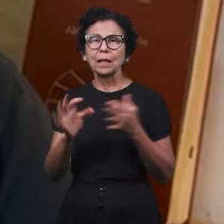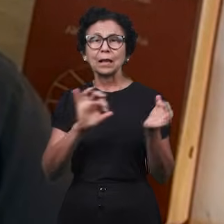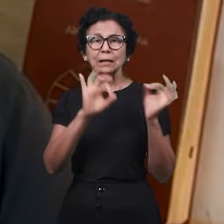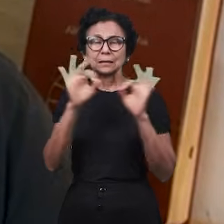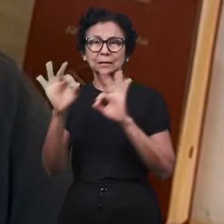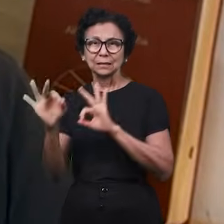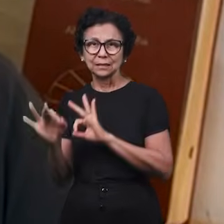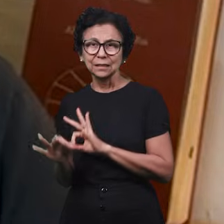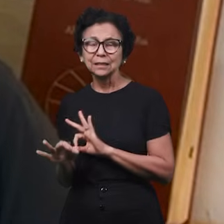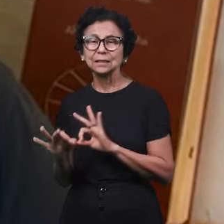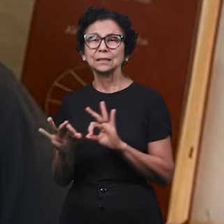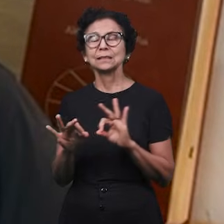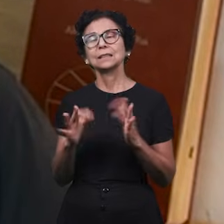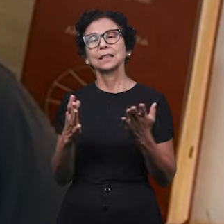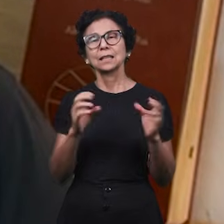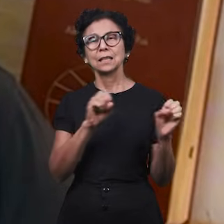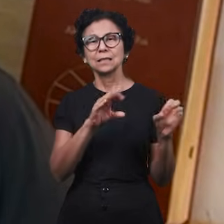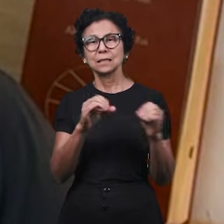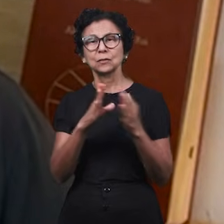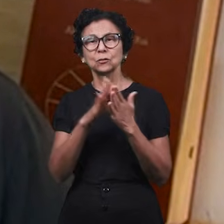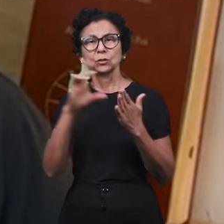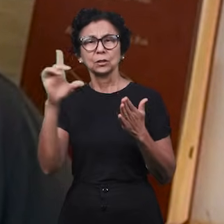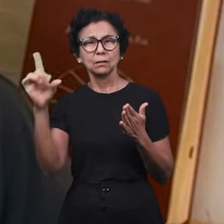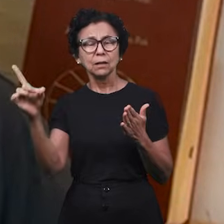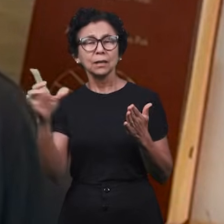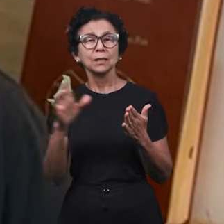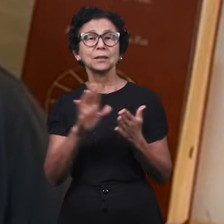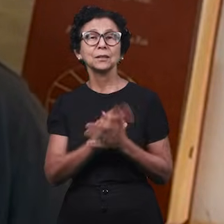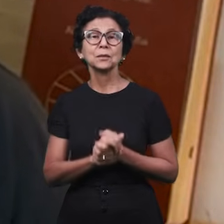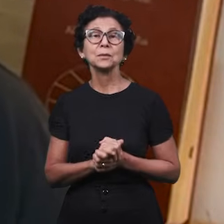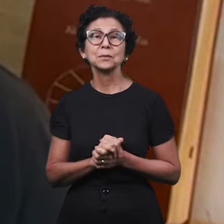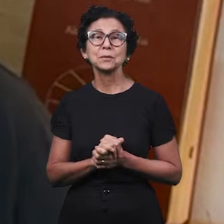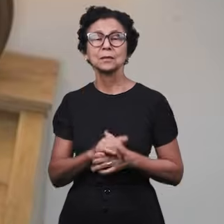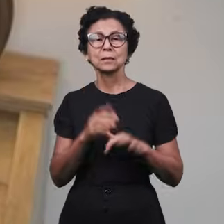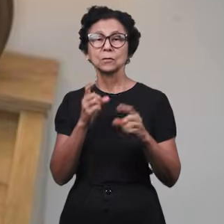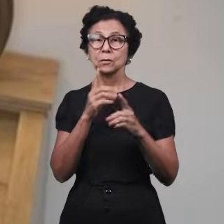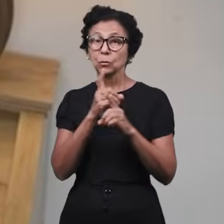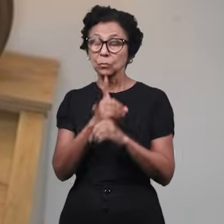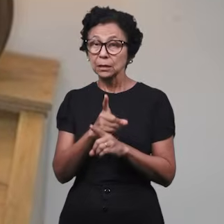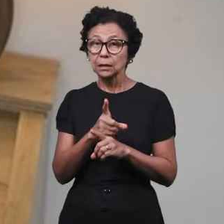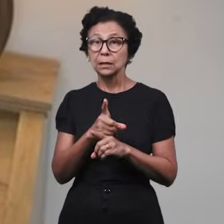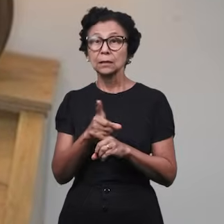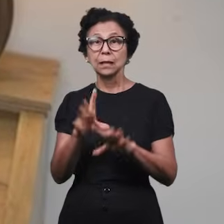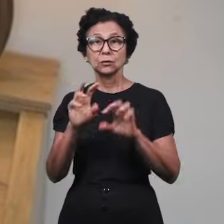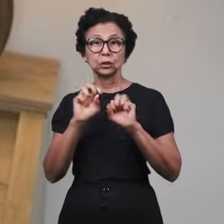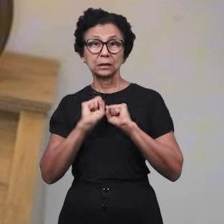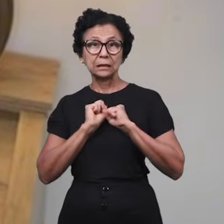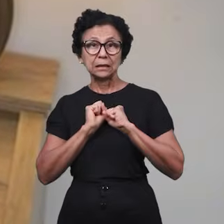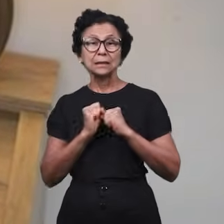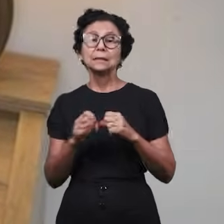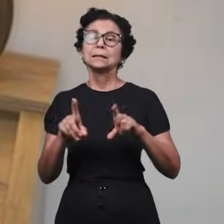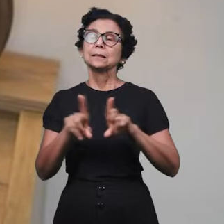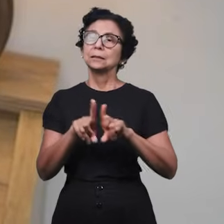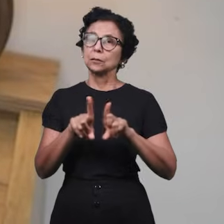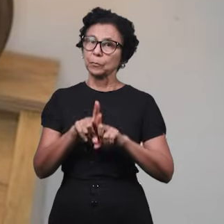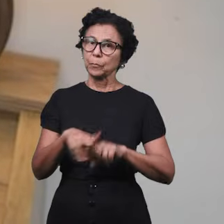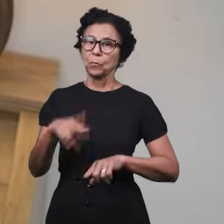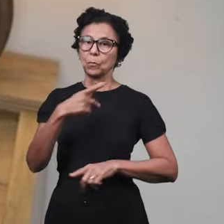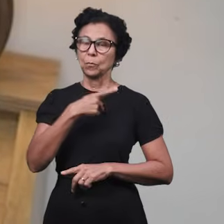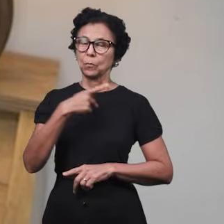da transmissão, da palavra de Deus, do ensino da doutrina e recebem por parte dos pastores uma